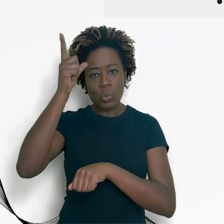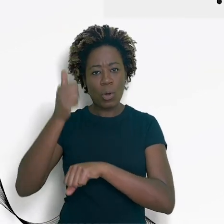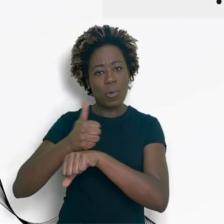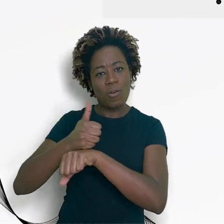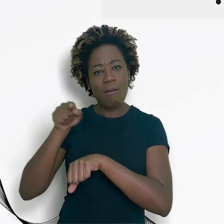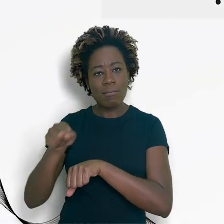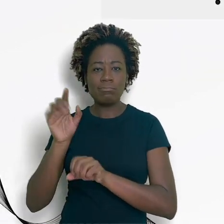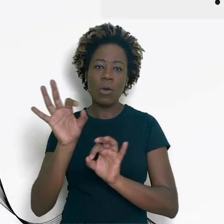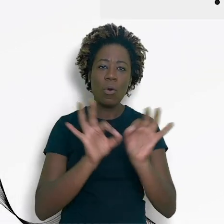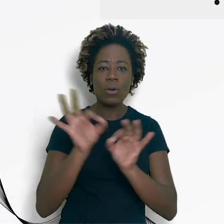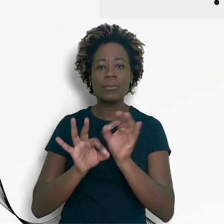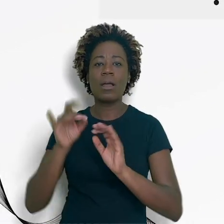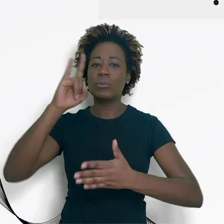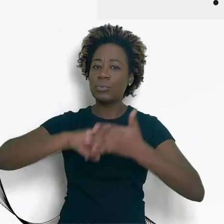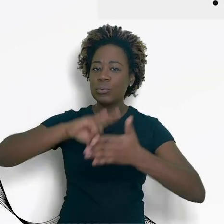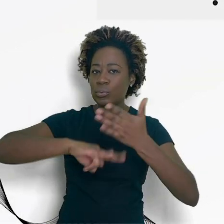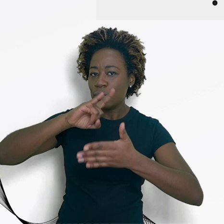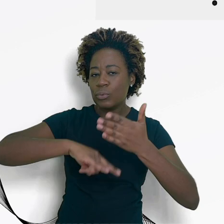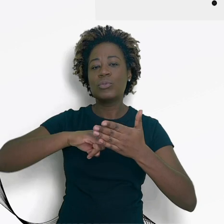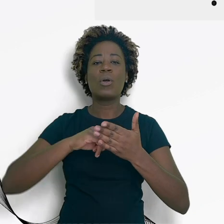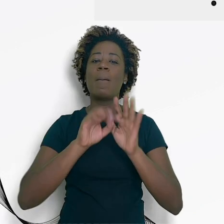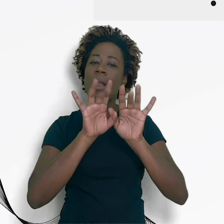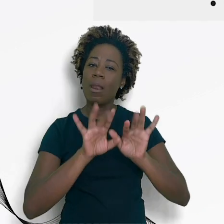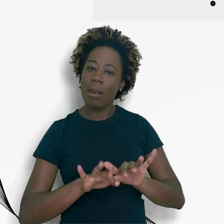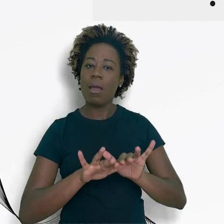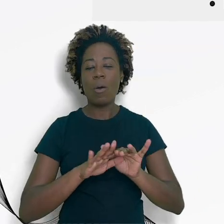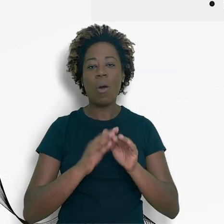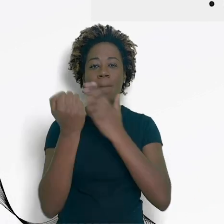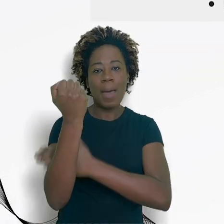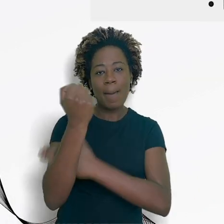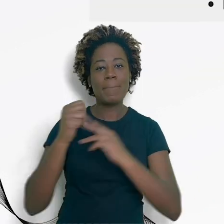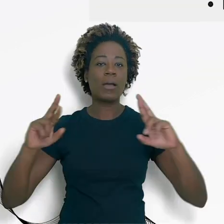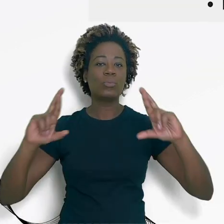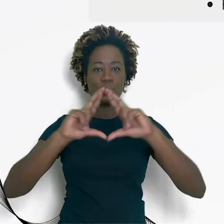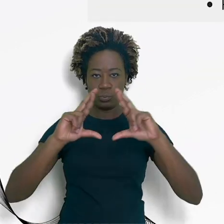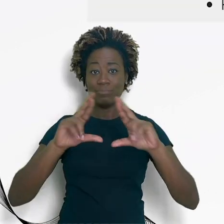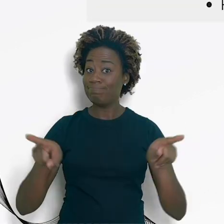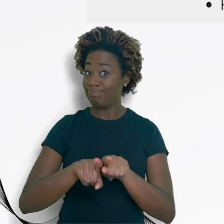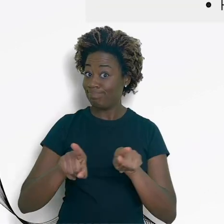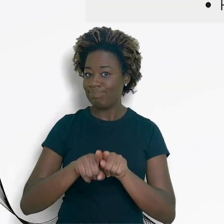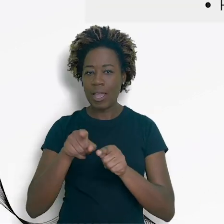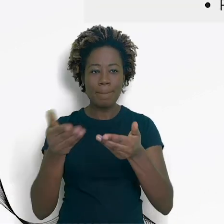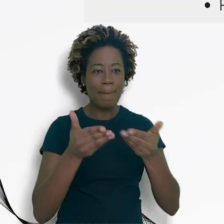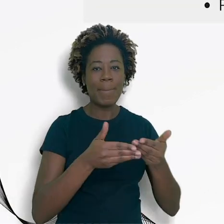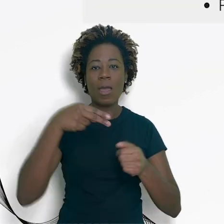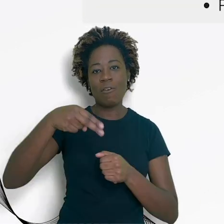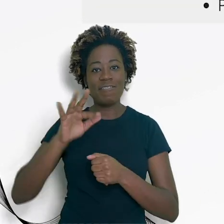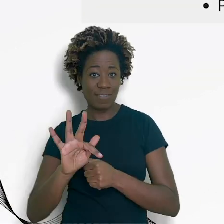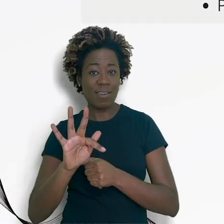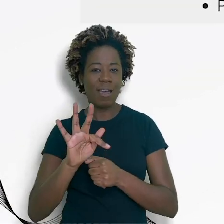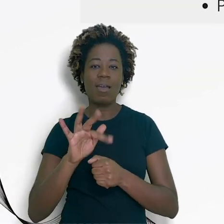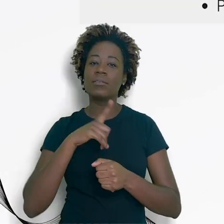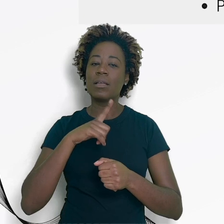profissional é responsável por organizar documentos, seja por formulários ou pastas no Google Drive. Também é responsável por pedir as notas